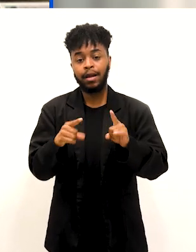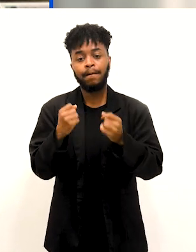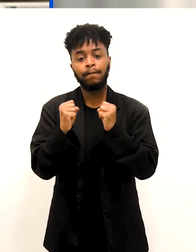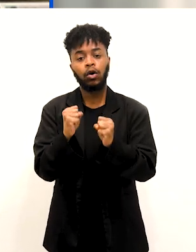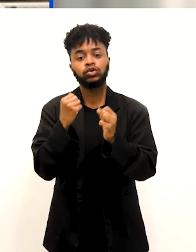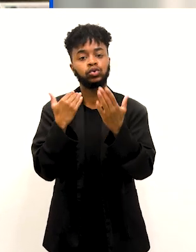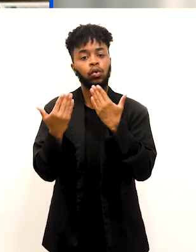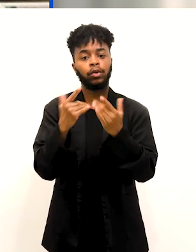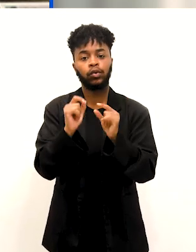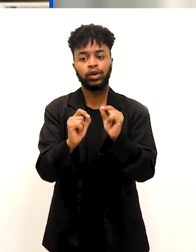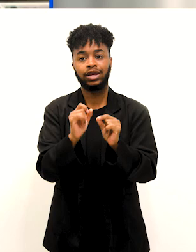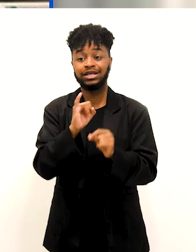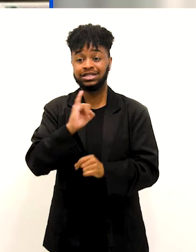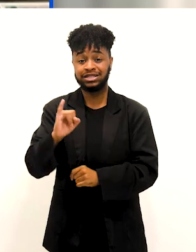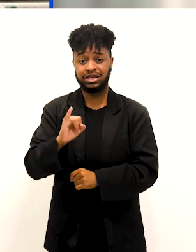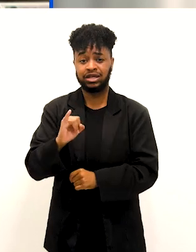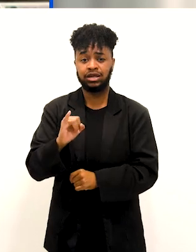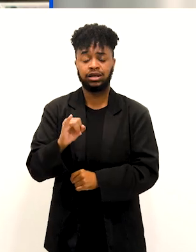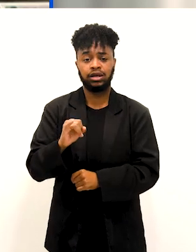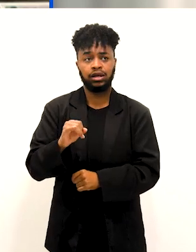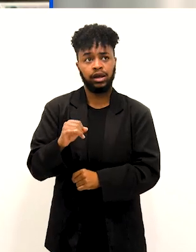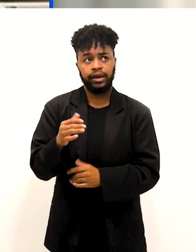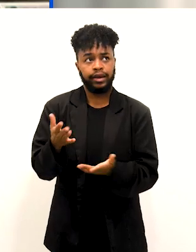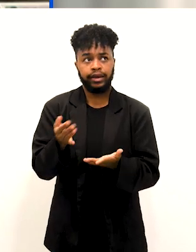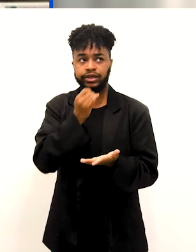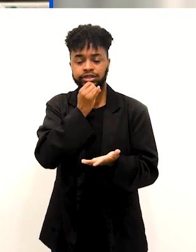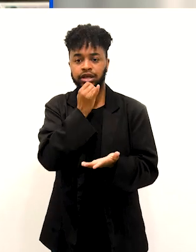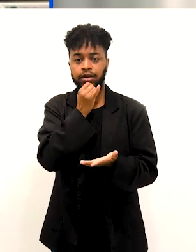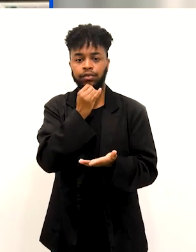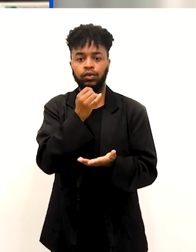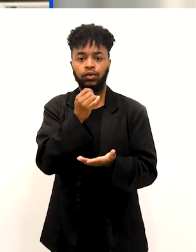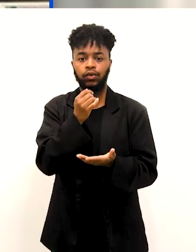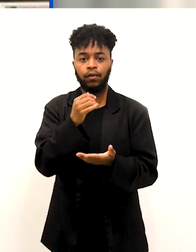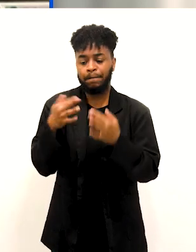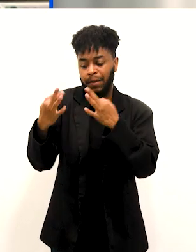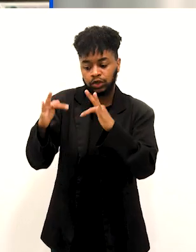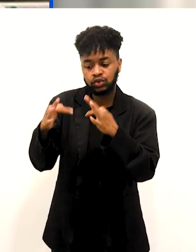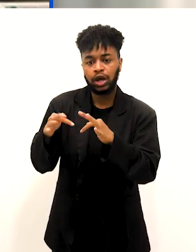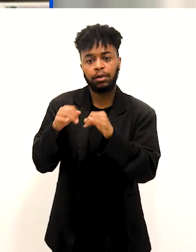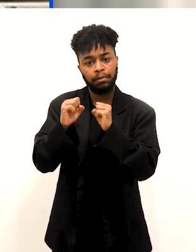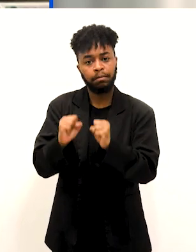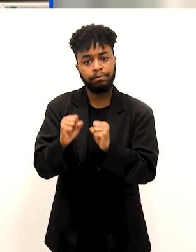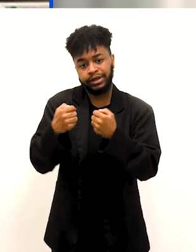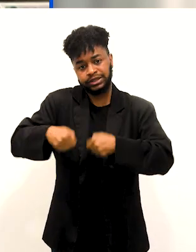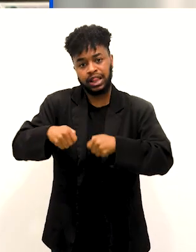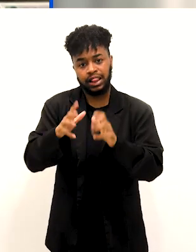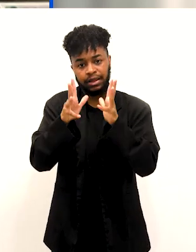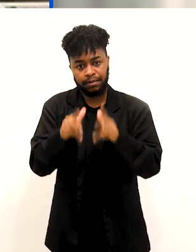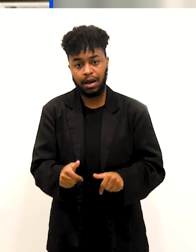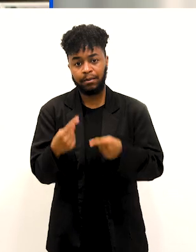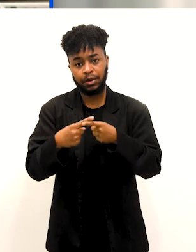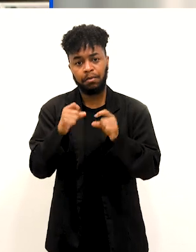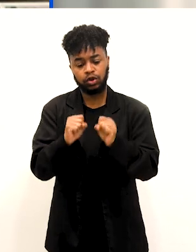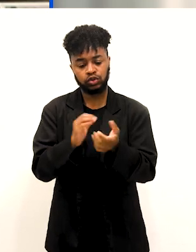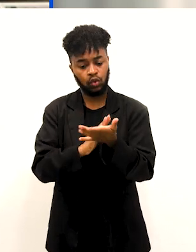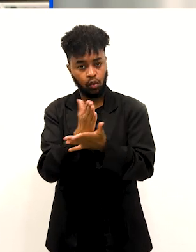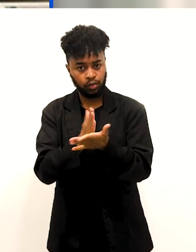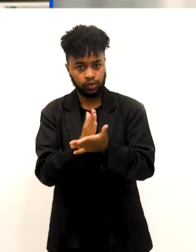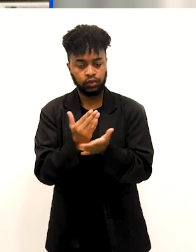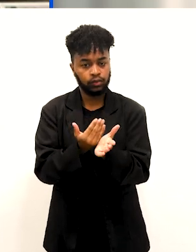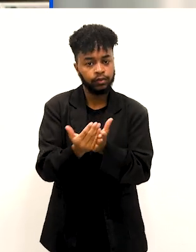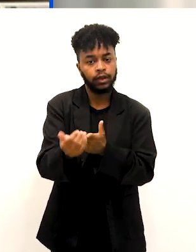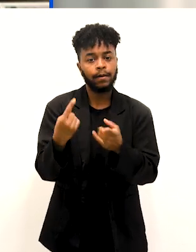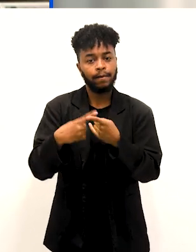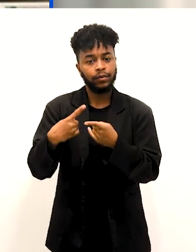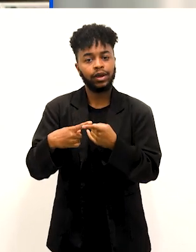primeiro paralelo do minimalismo, como se você está ferido, é aquele processo de você limpar a ferida, então ele pode incomodar num primeiro momento, porque você